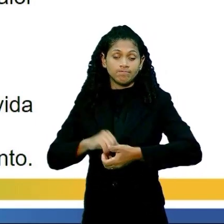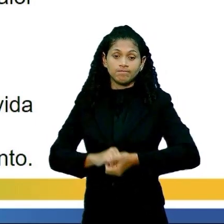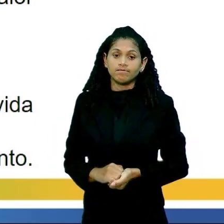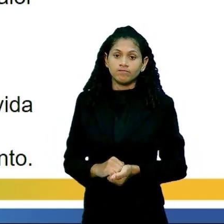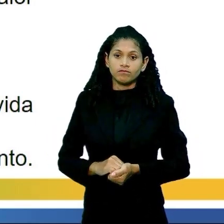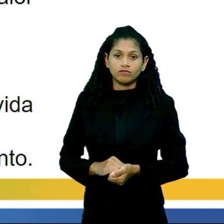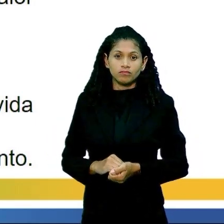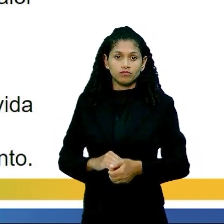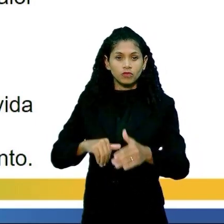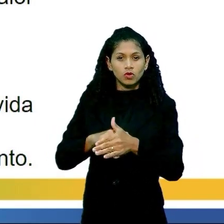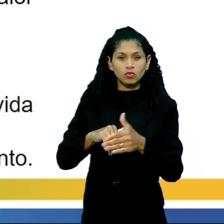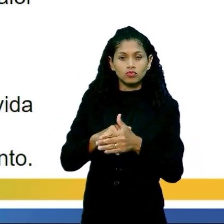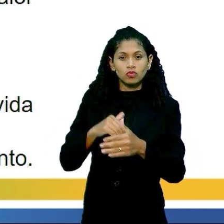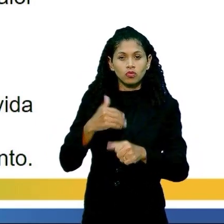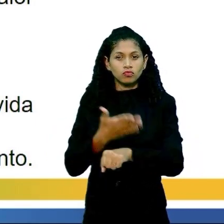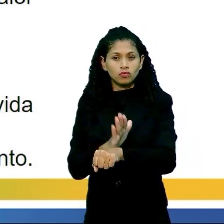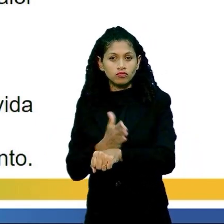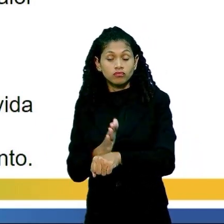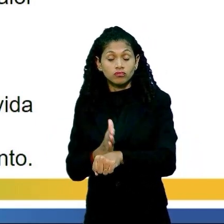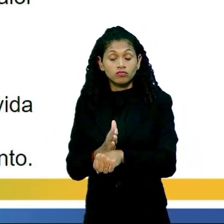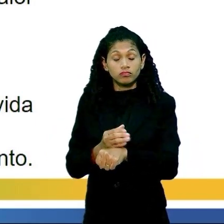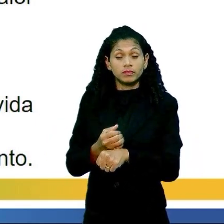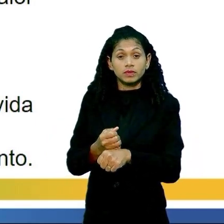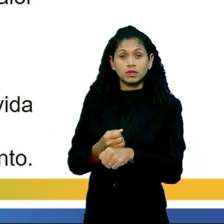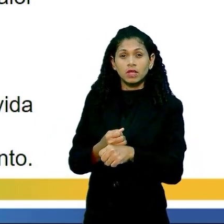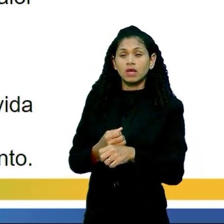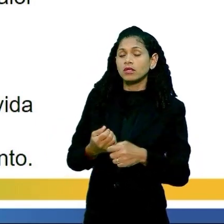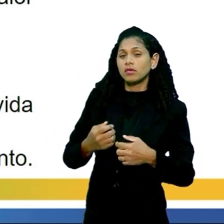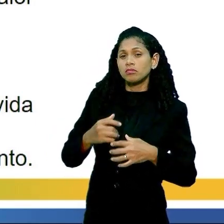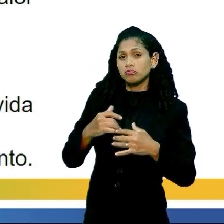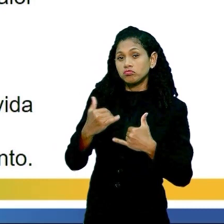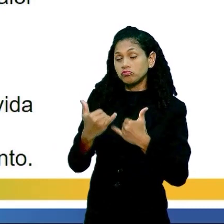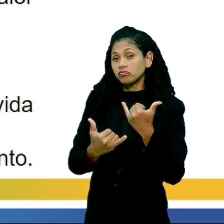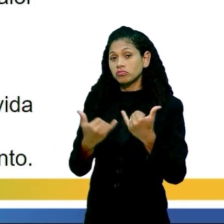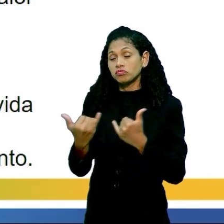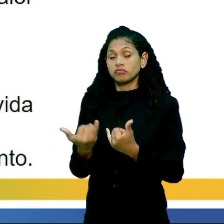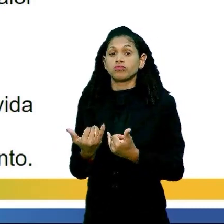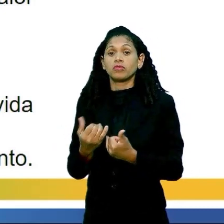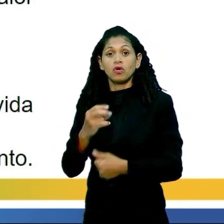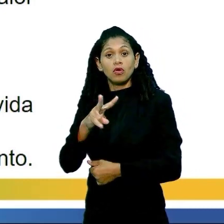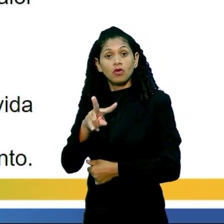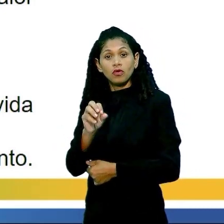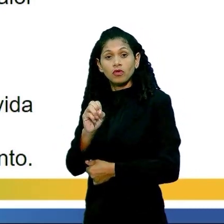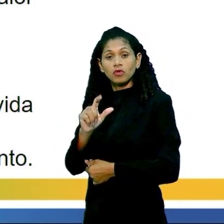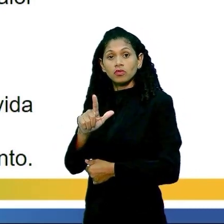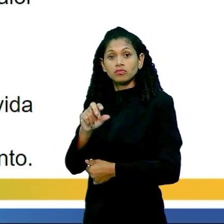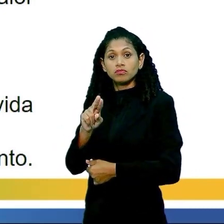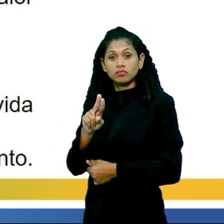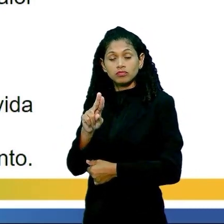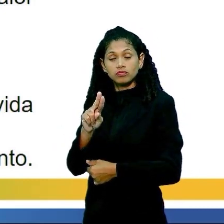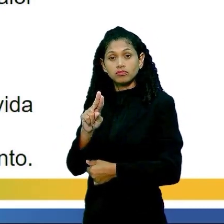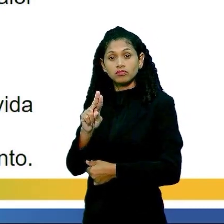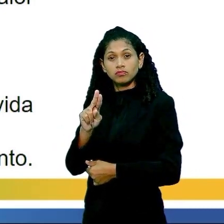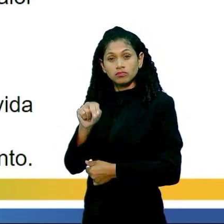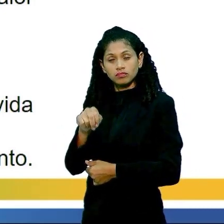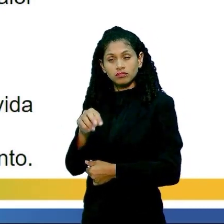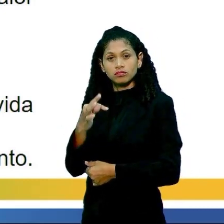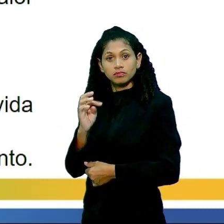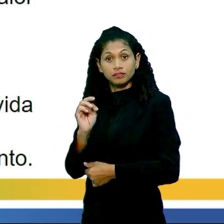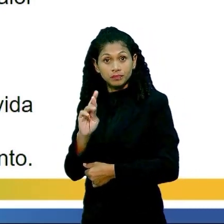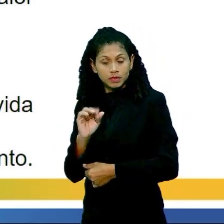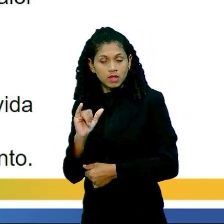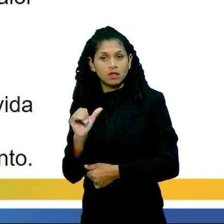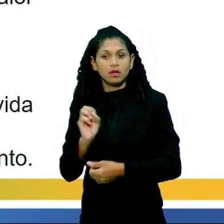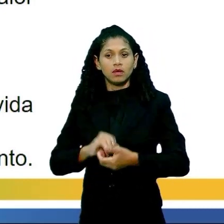jogo é uma atividade que é realizada de forma voluntária e possui limites de tempo